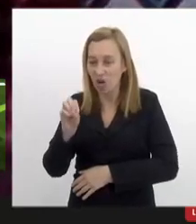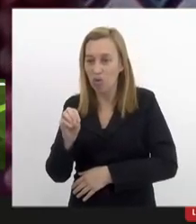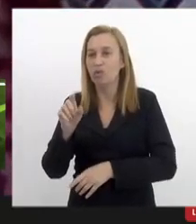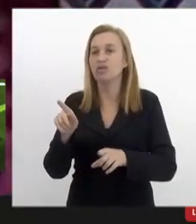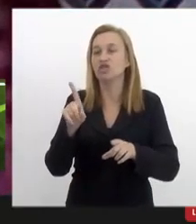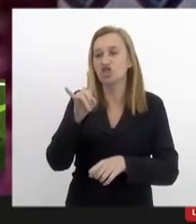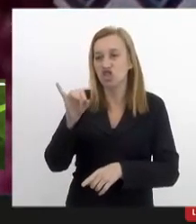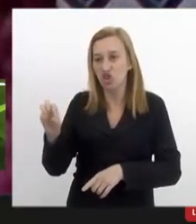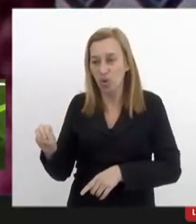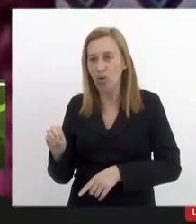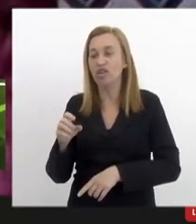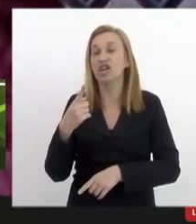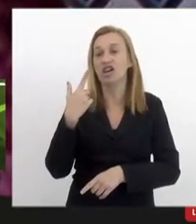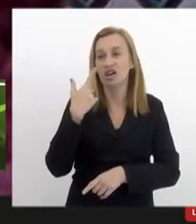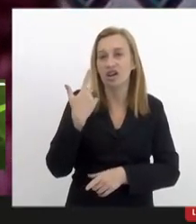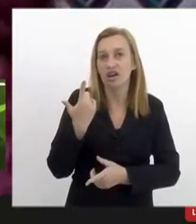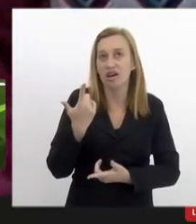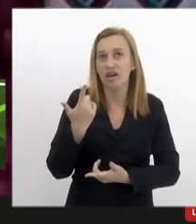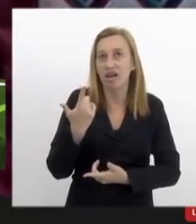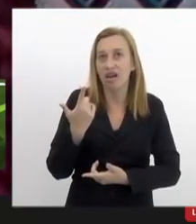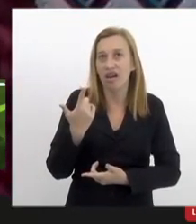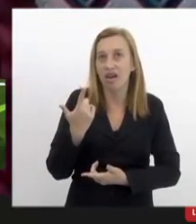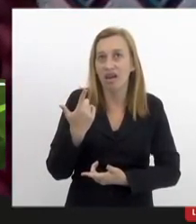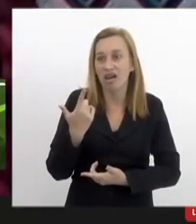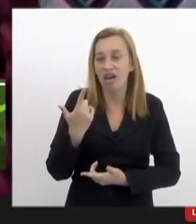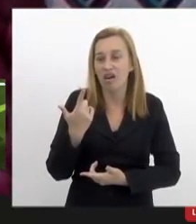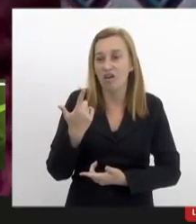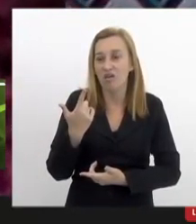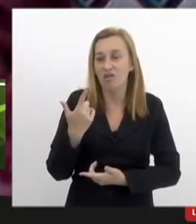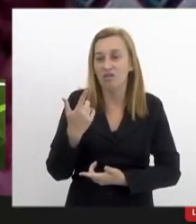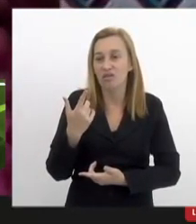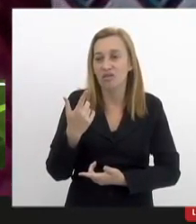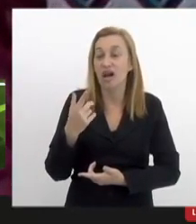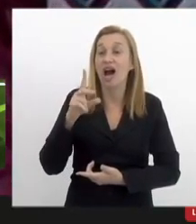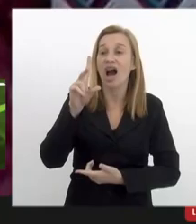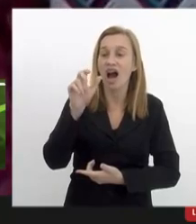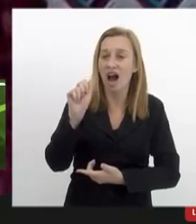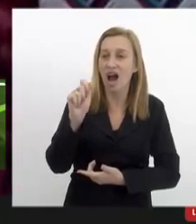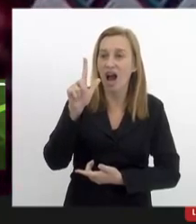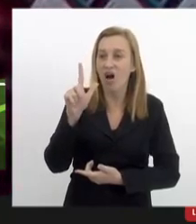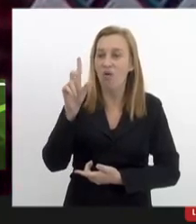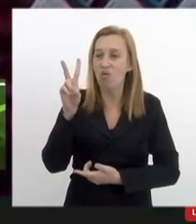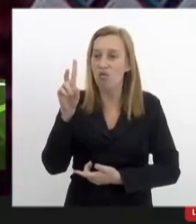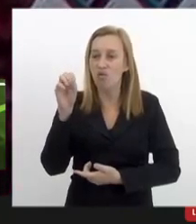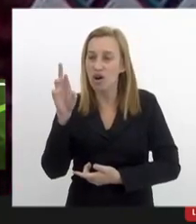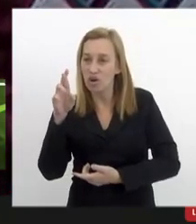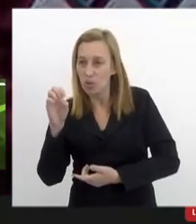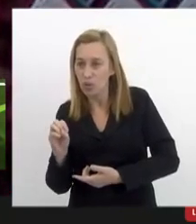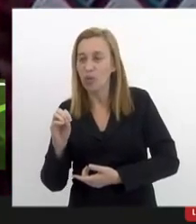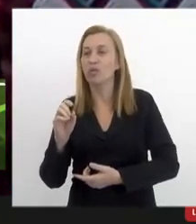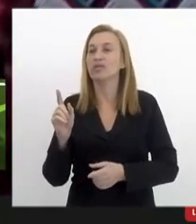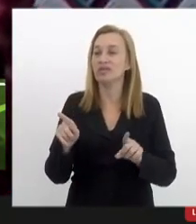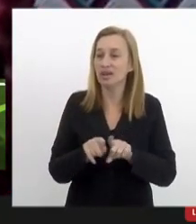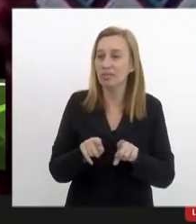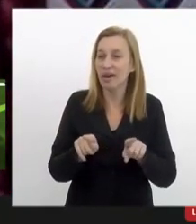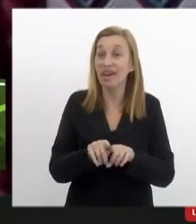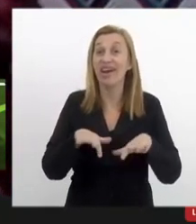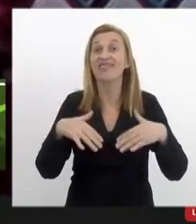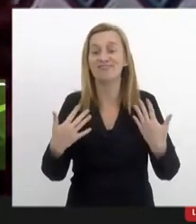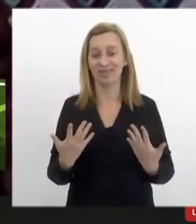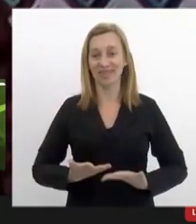nessa página. Talvez eu vá... Álvaro está aqui, Álvaro Maciel.